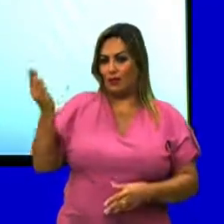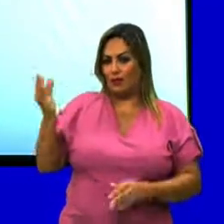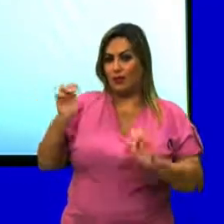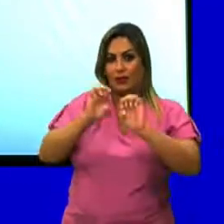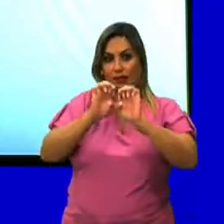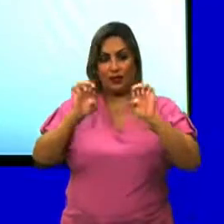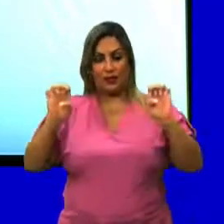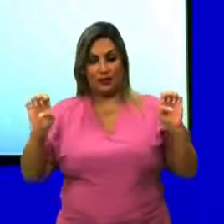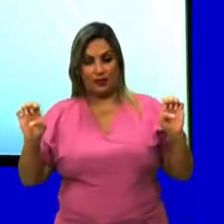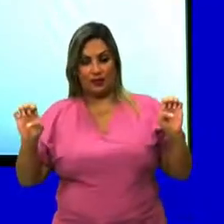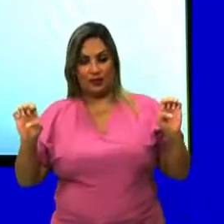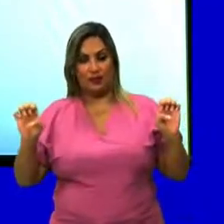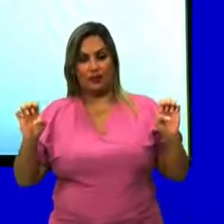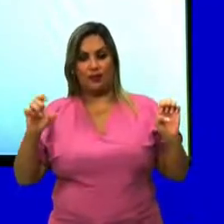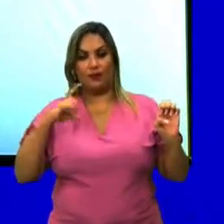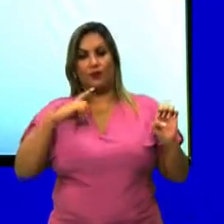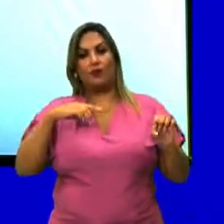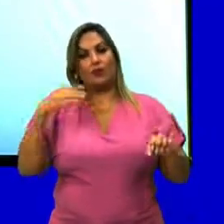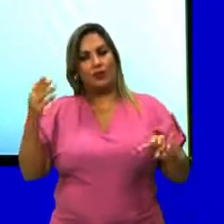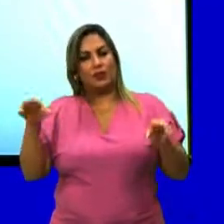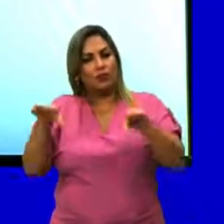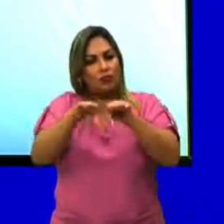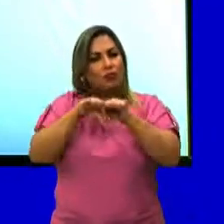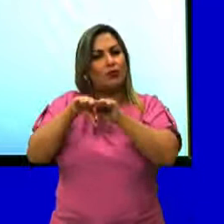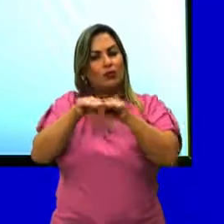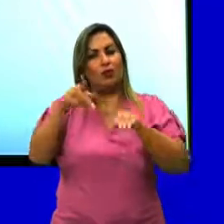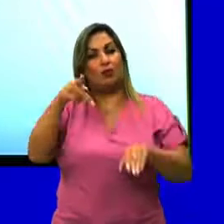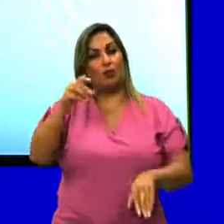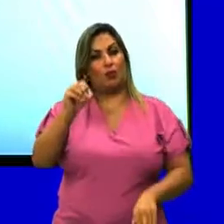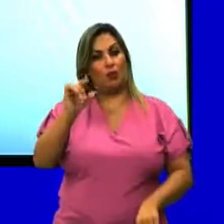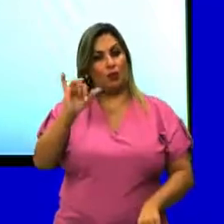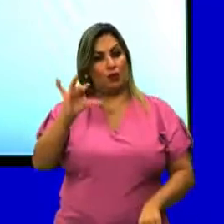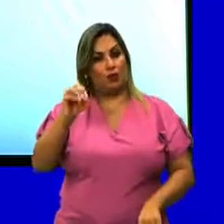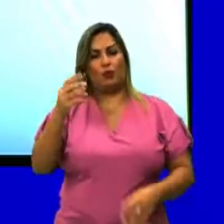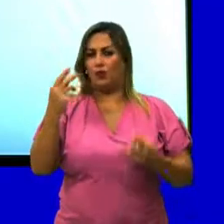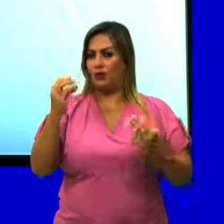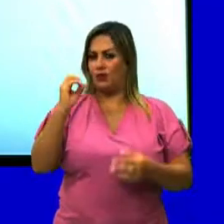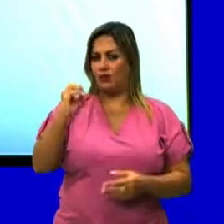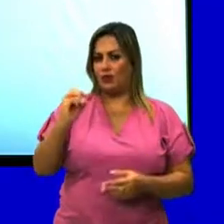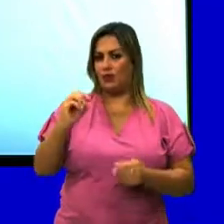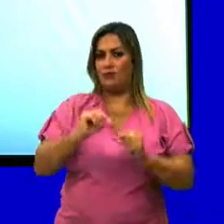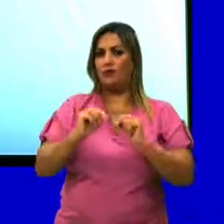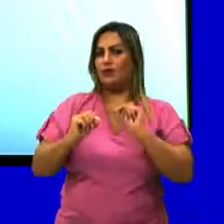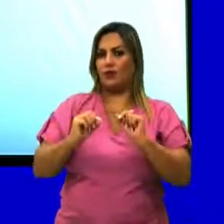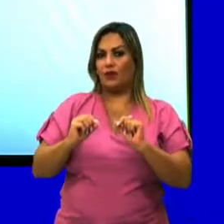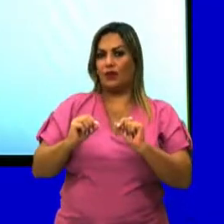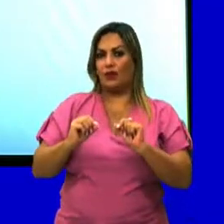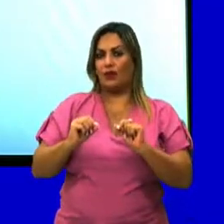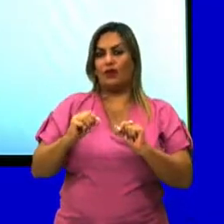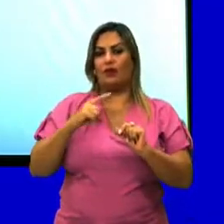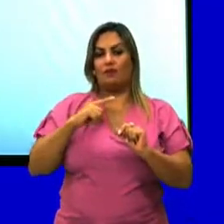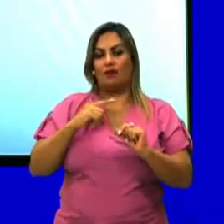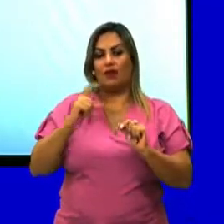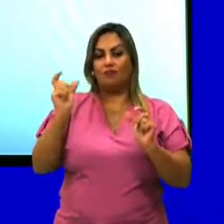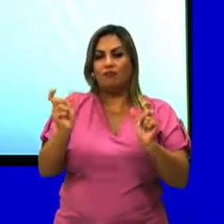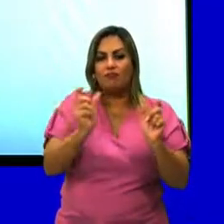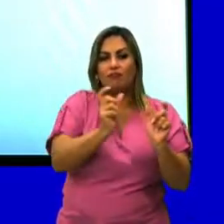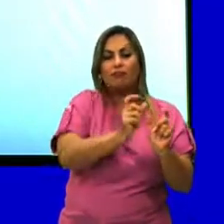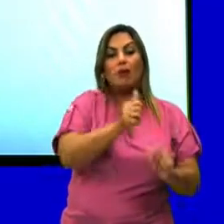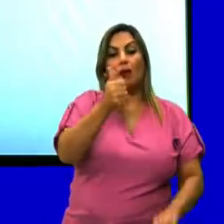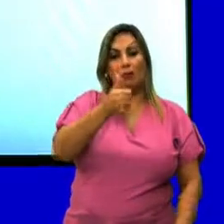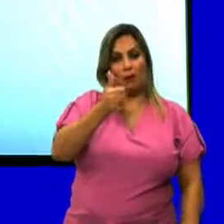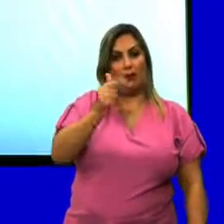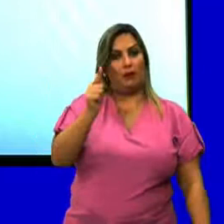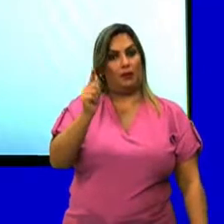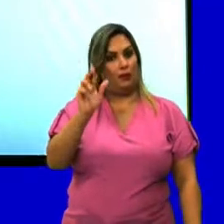da equação que quando eu guardo o polinômio igual a zero O que é que vou pegar o decompose ele e fatores de